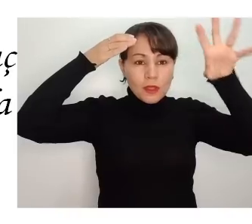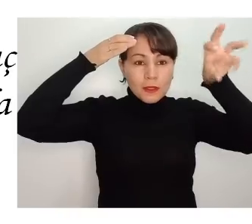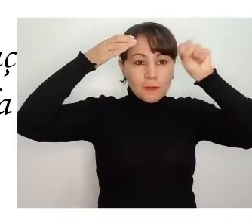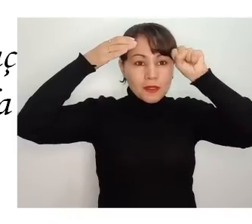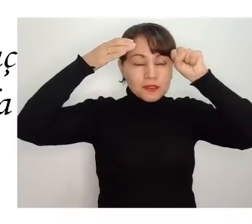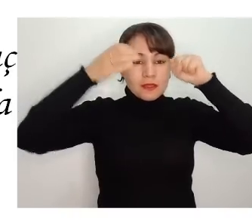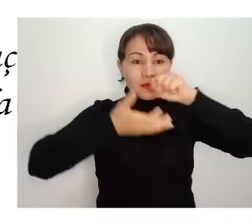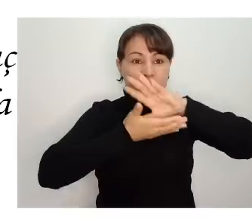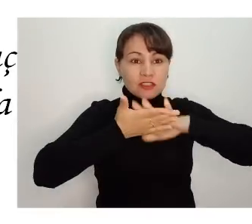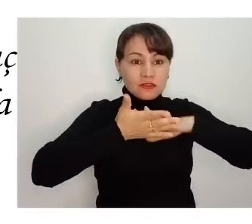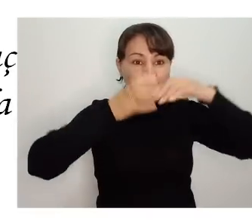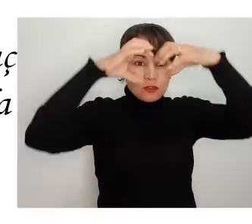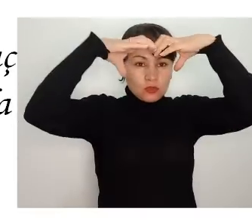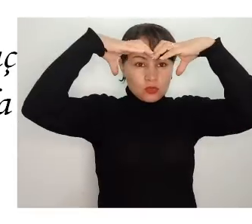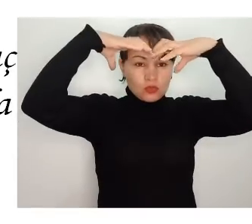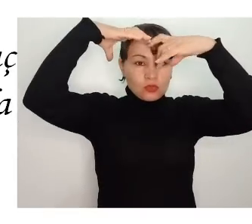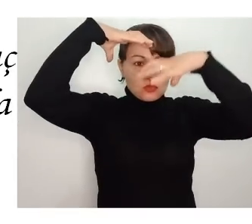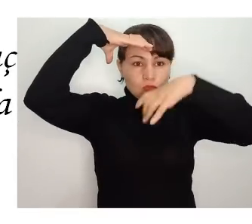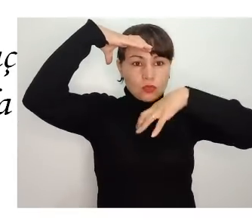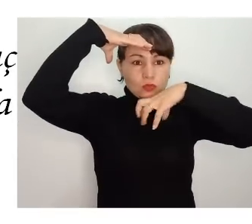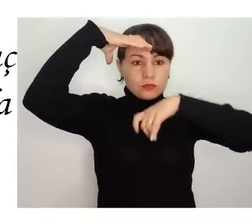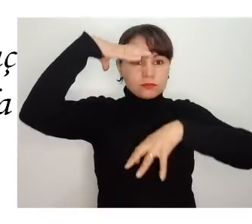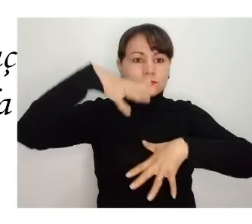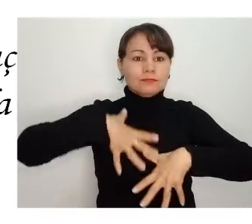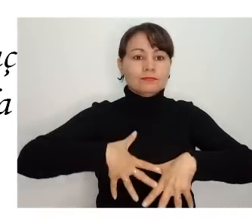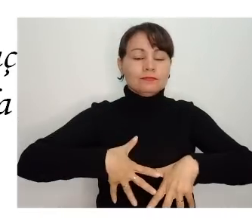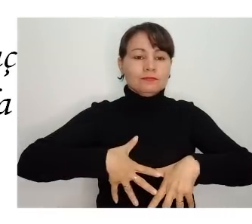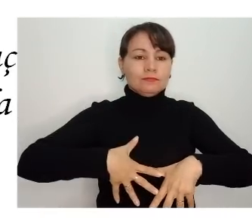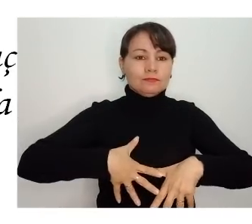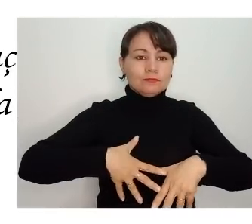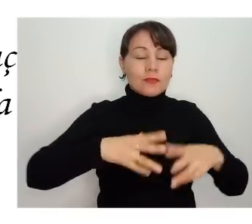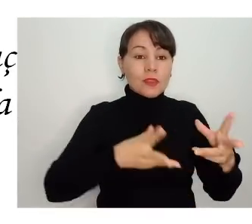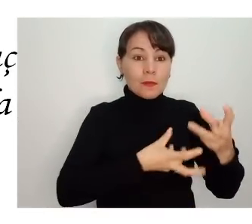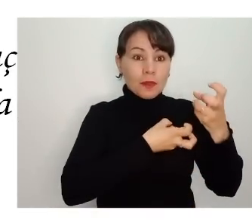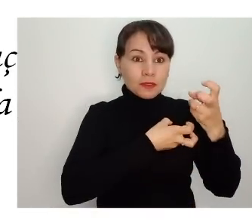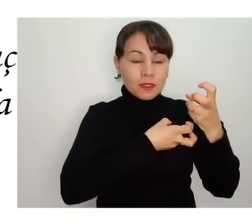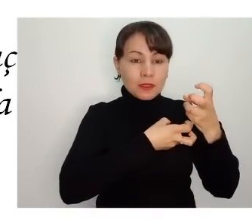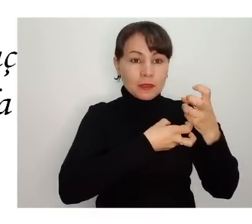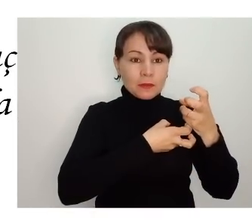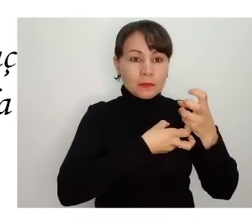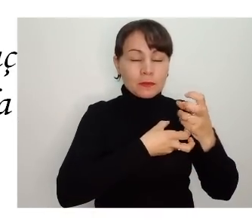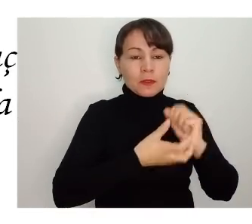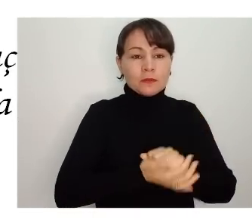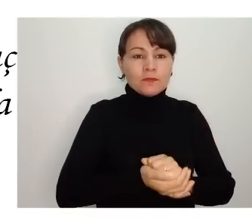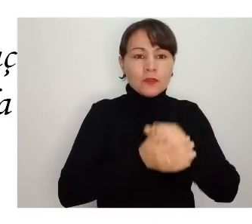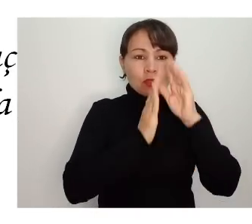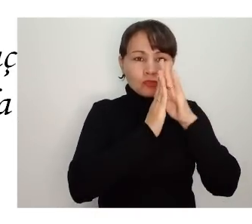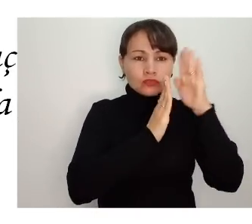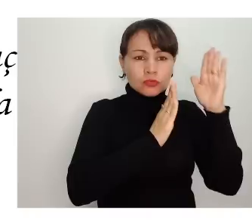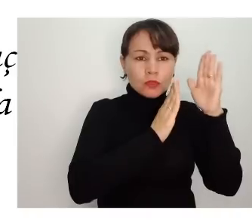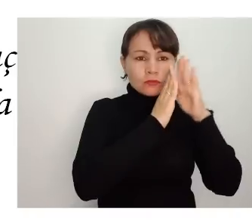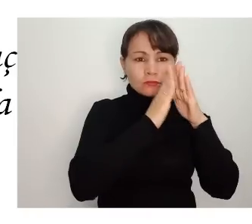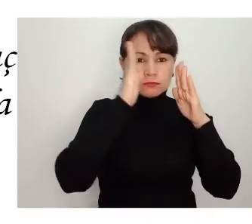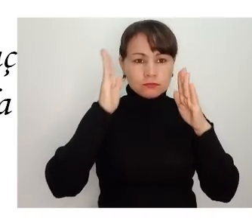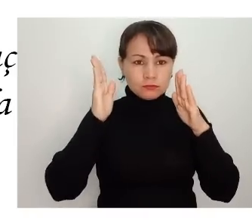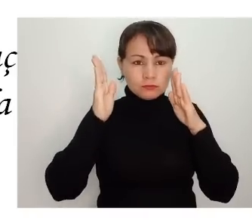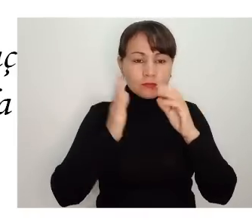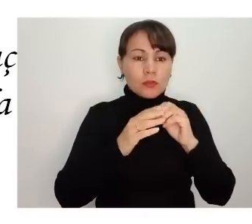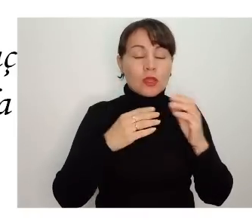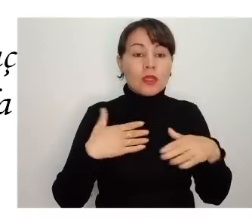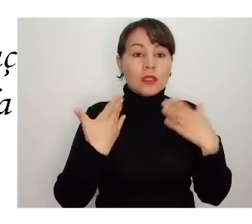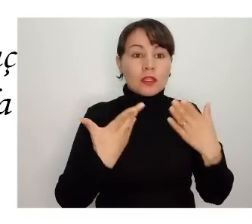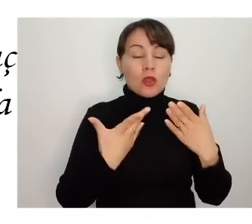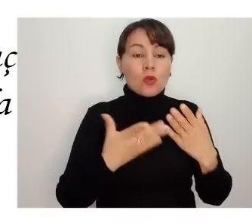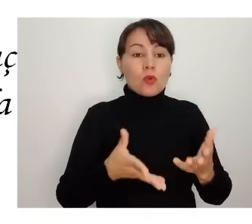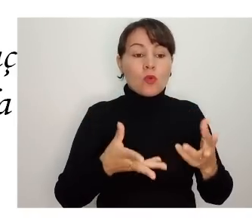as atividades elétricas do sistema nervoso central, das regiões corticais, tanto do hemisfério direito como do hemisfério esquerdo.